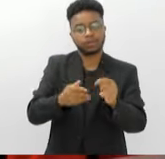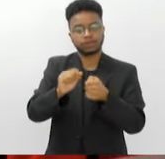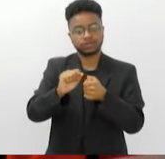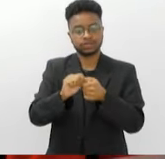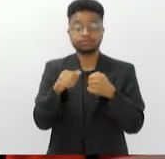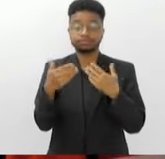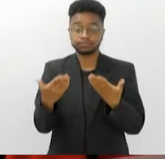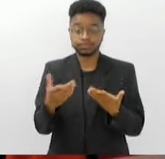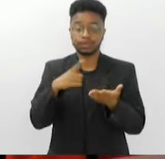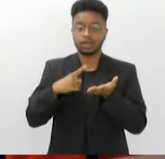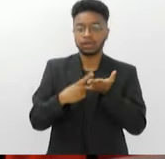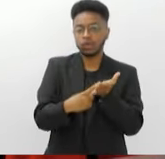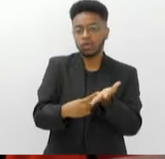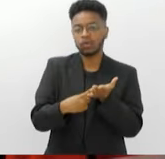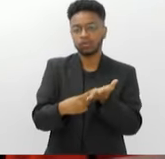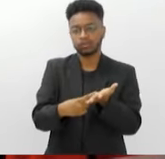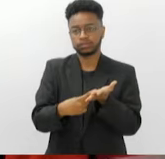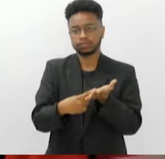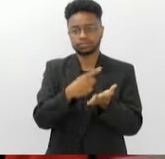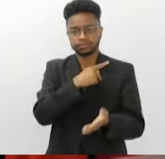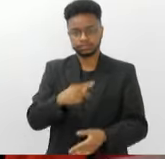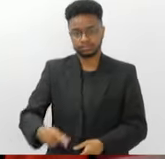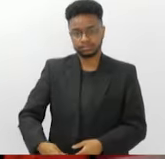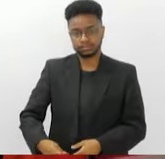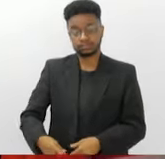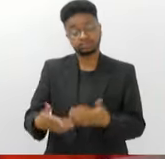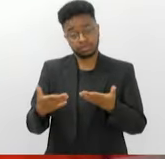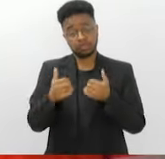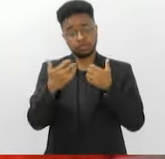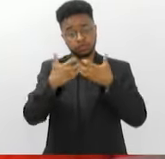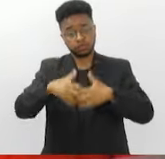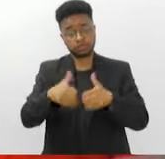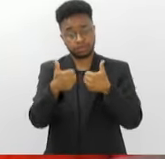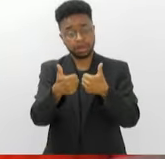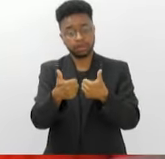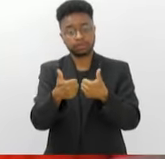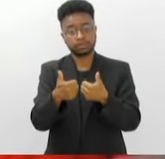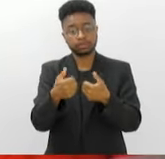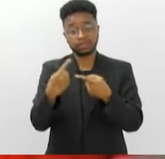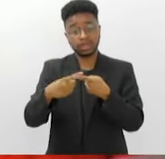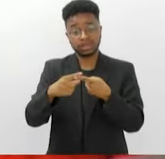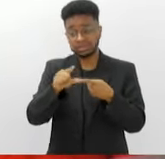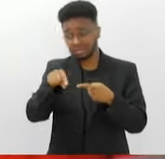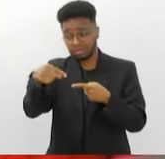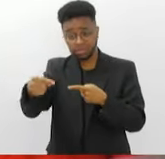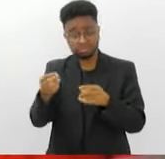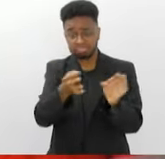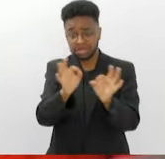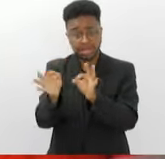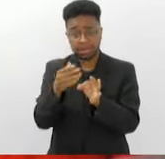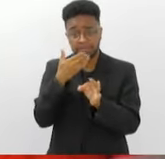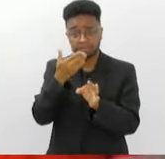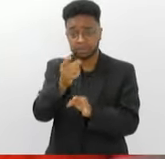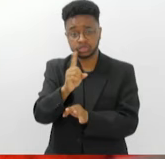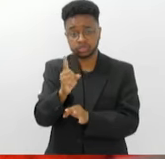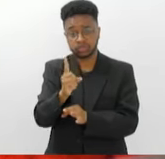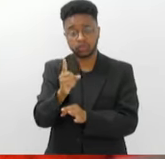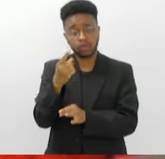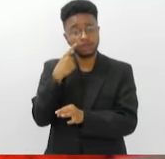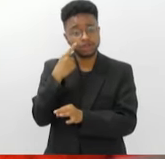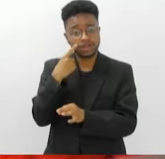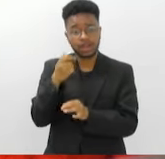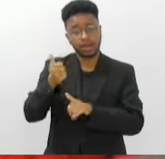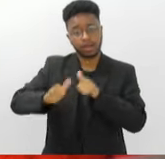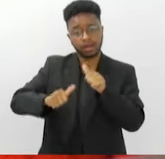gente fez esse acordo, presidente Bacelar, e funcionou. Tanto é que nunca mais ninguém pediu verificação nas